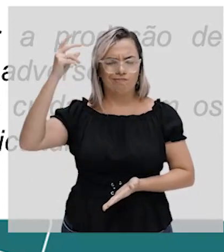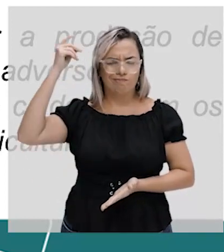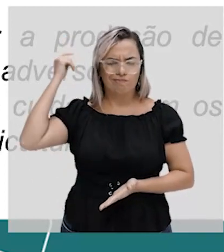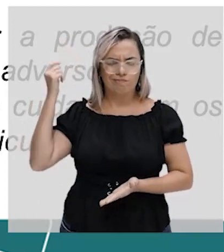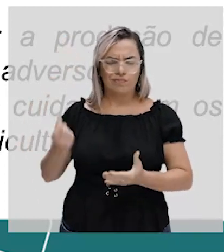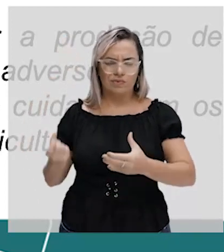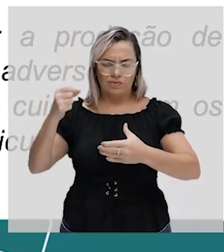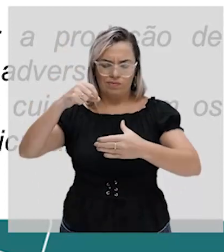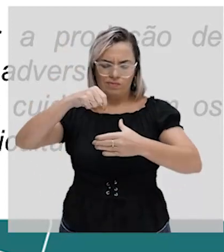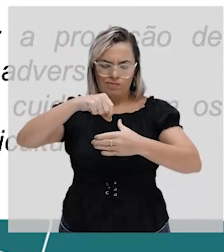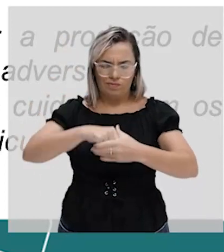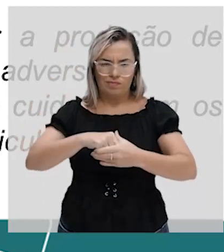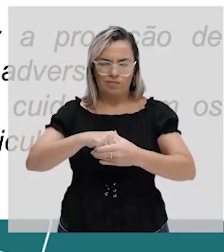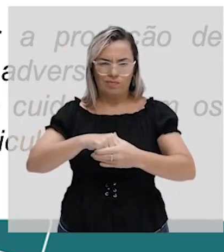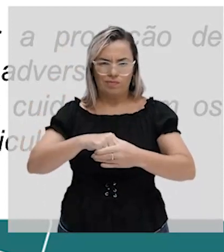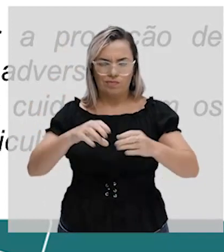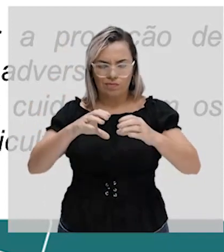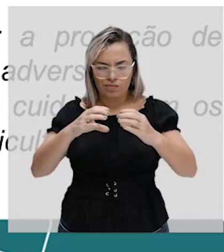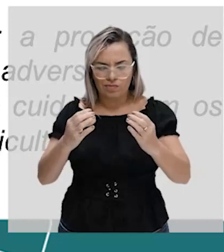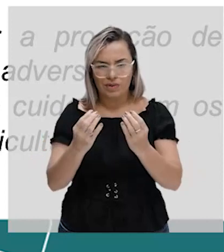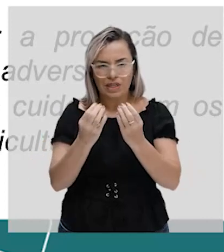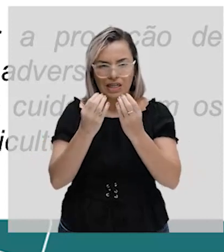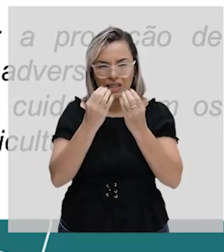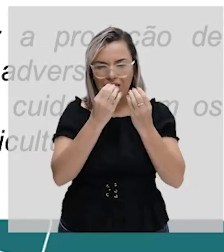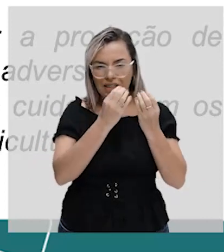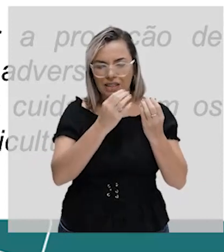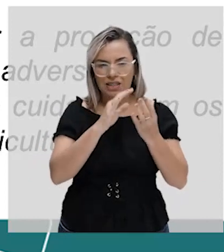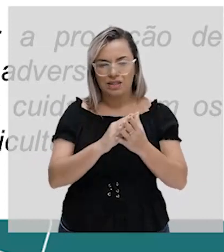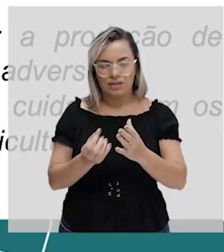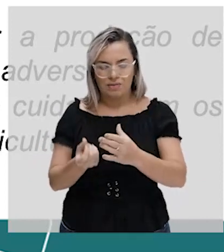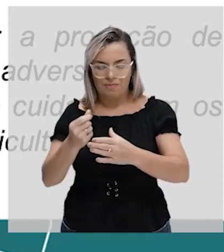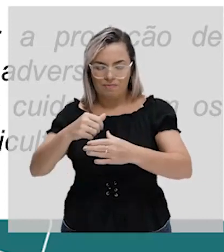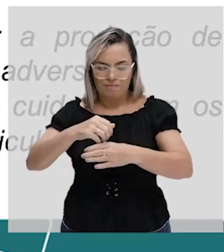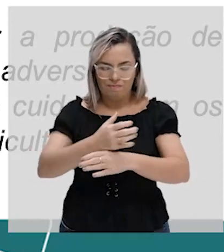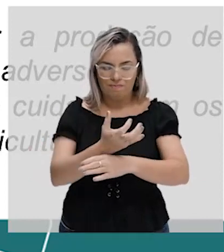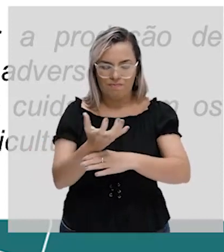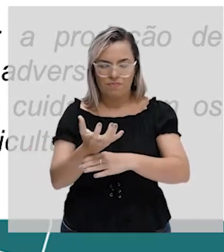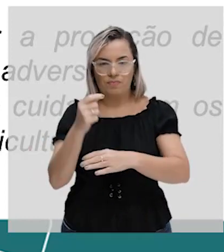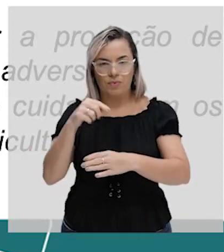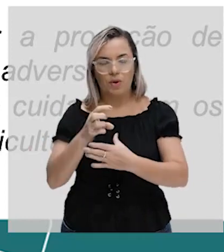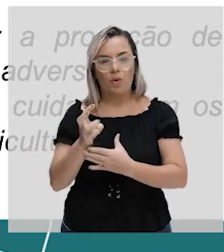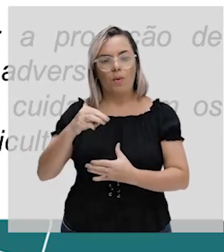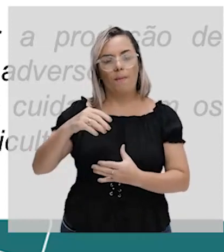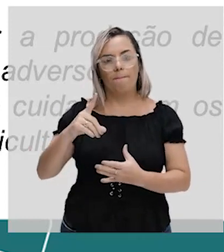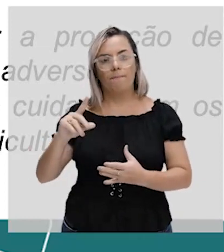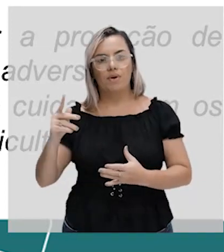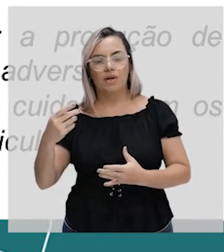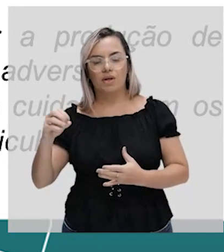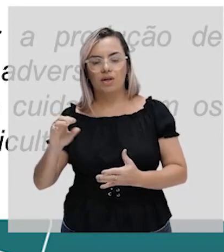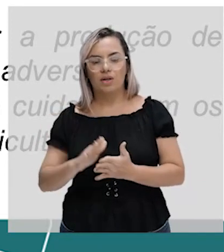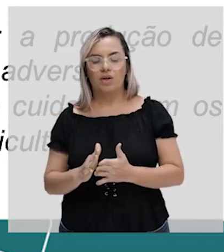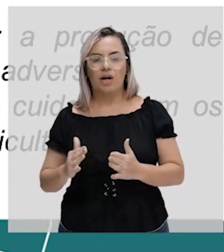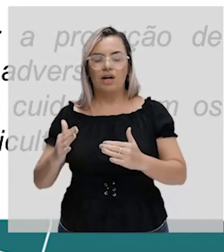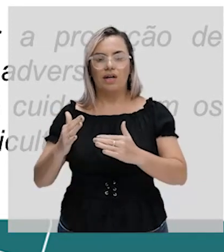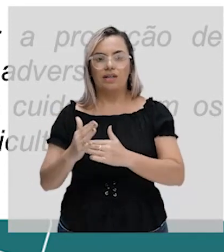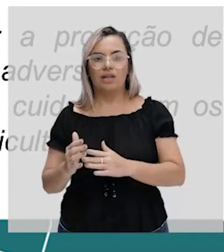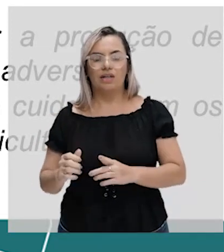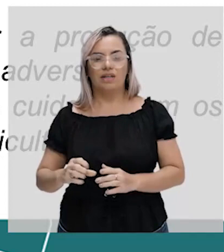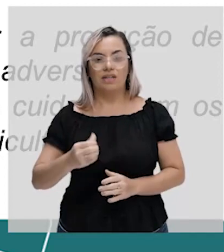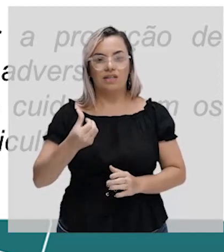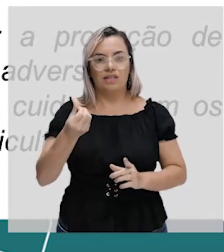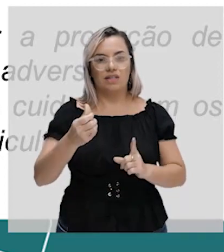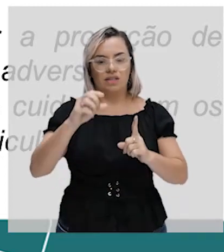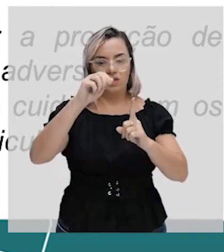milho, demorava 6 meses do plantio até a colheita. Hoje a Revolução Verde possibilitou produzir esse milho